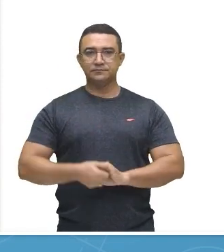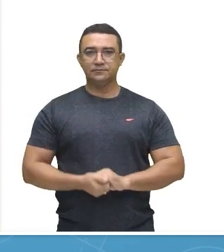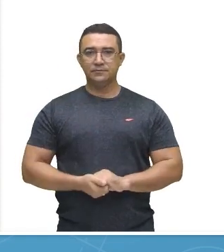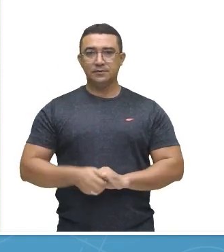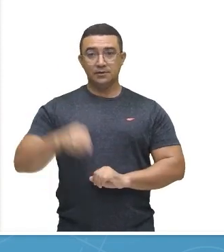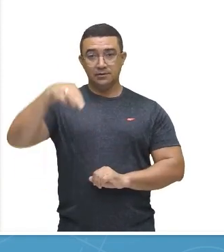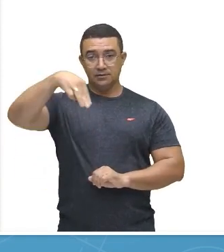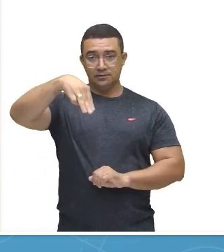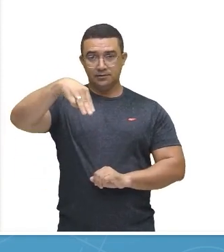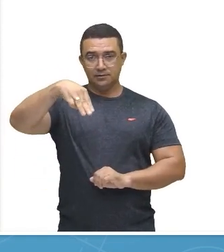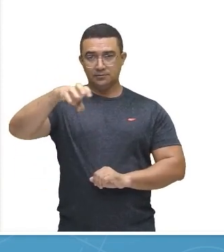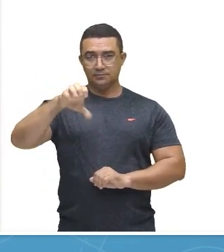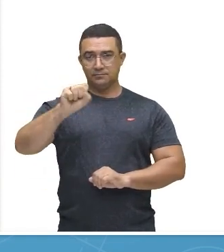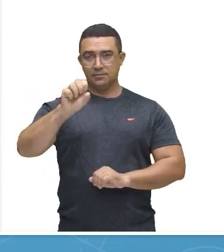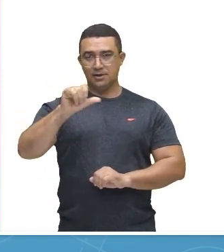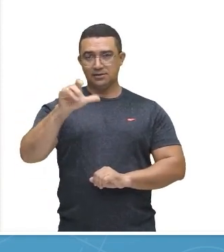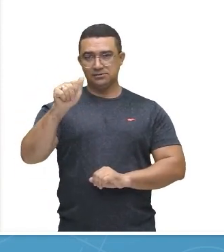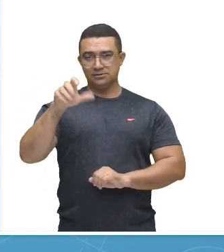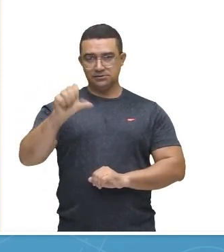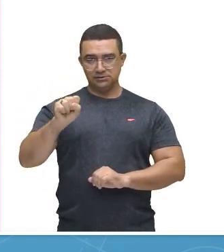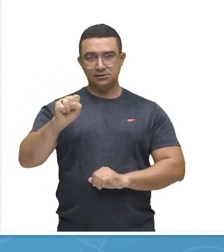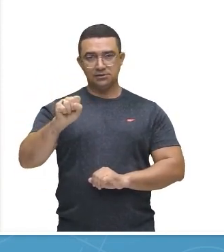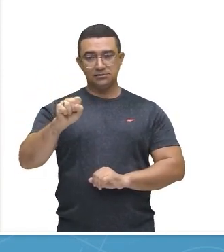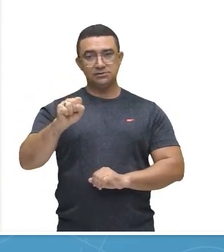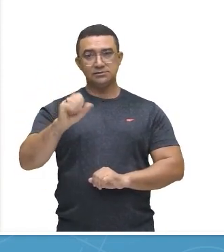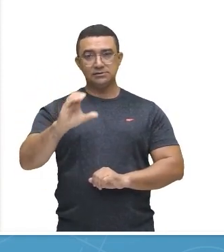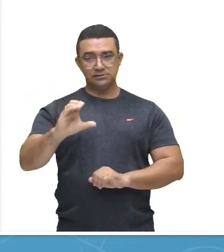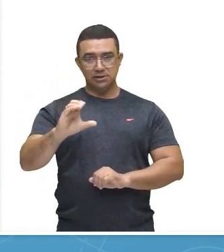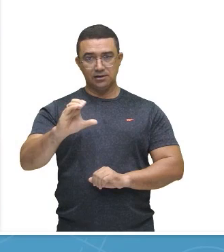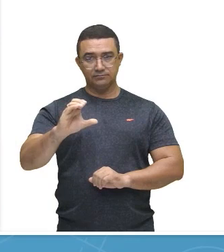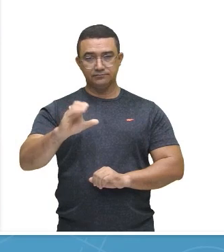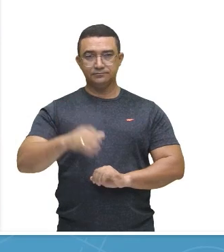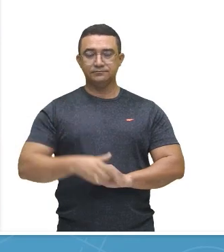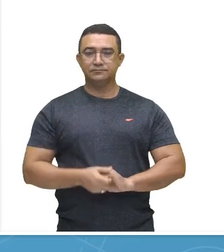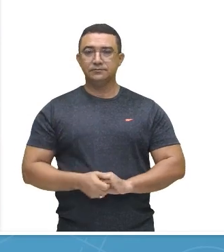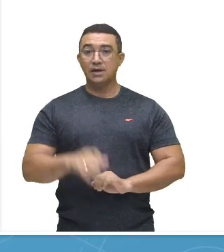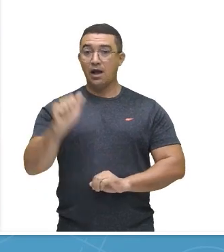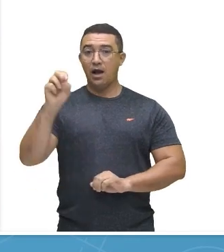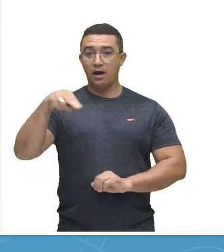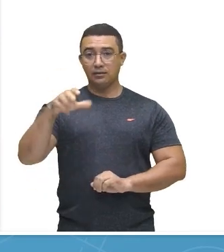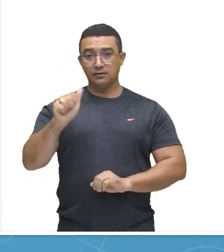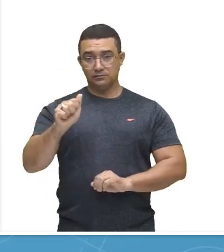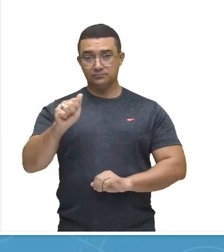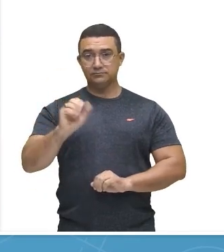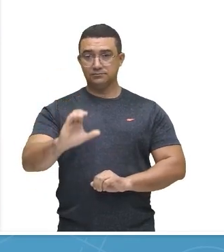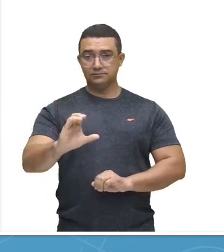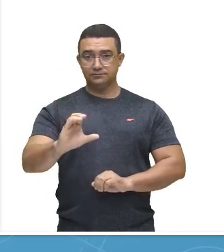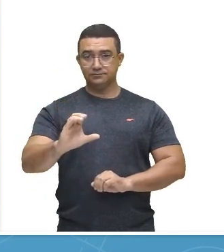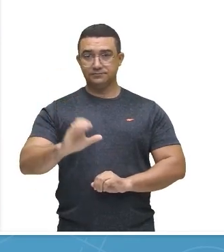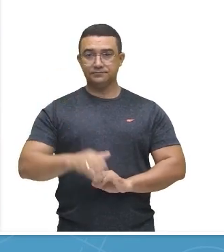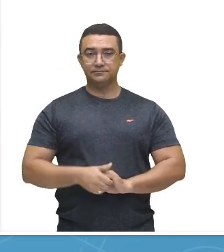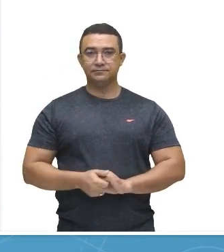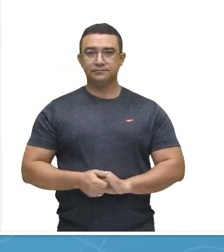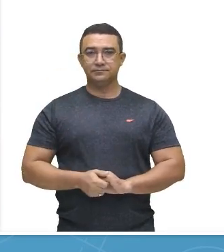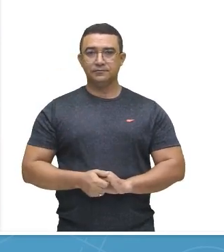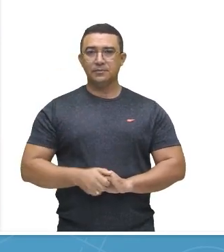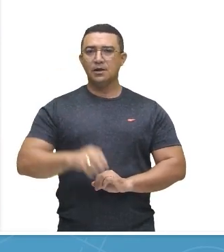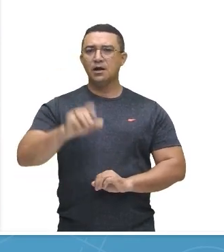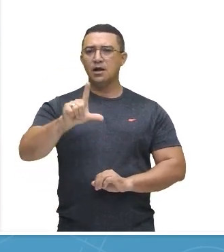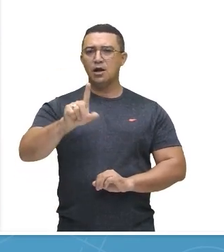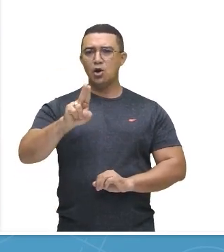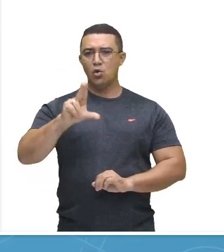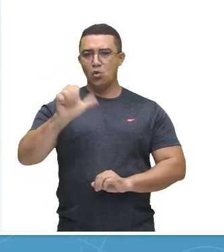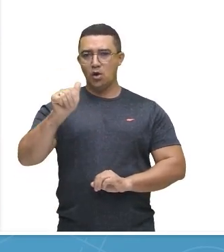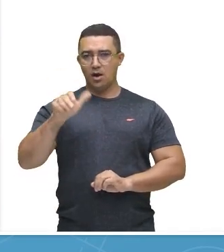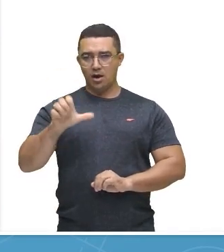Messias disse letra C. Escola São Pedro, letra C, a Ana. Muito obrigado, Ana. Também aqui o Lucas